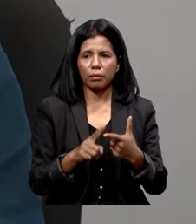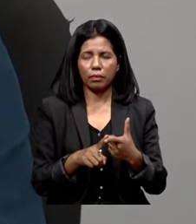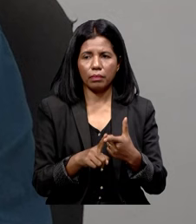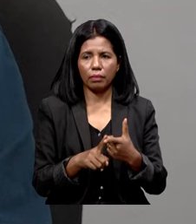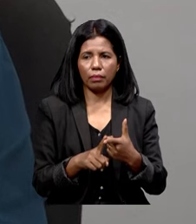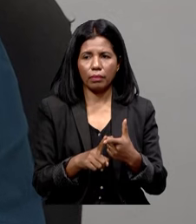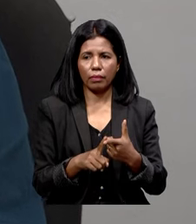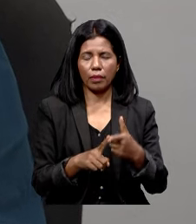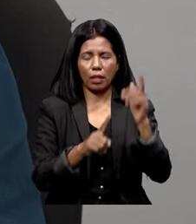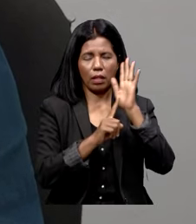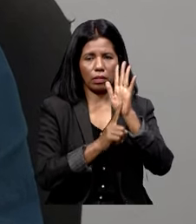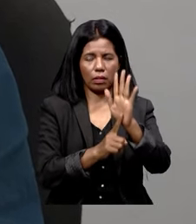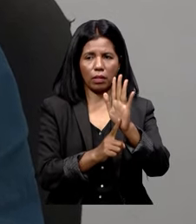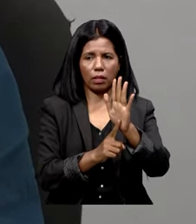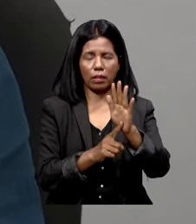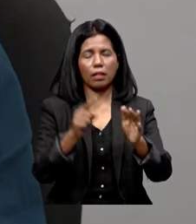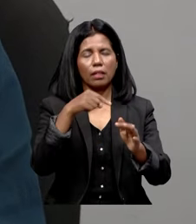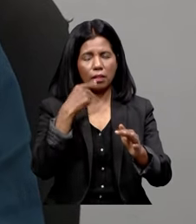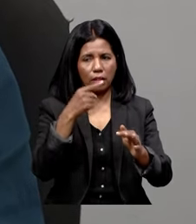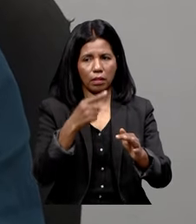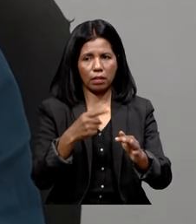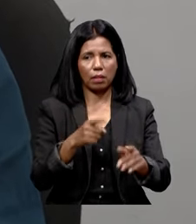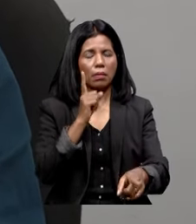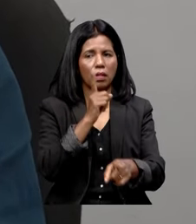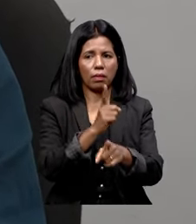atu indica ba atu ser certene era ba claro